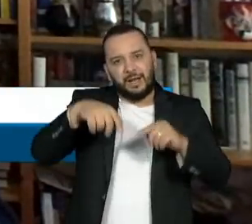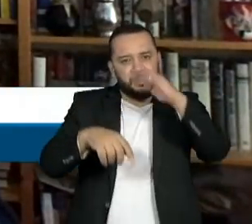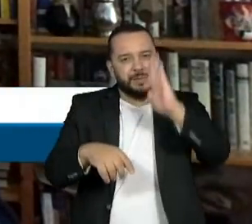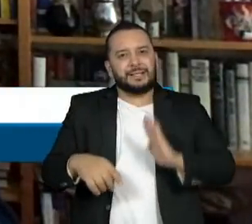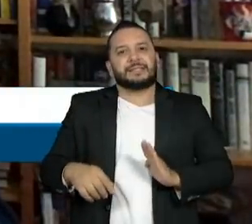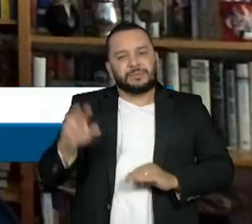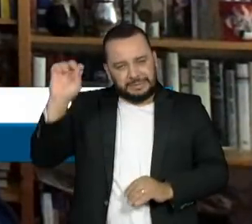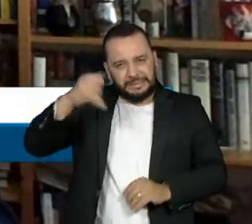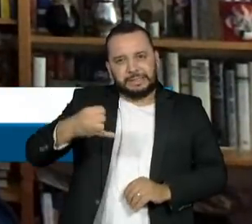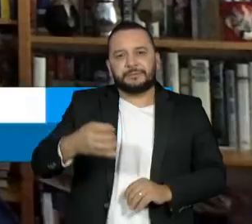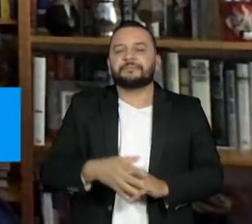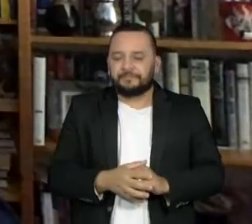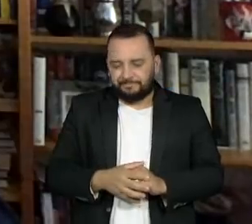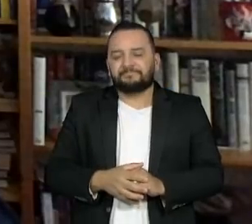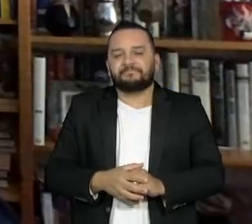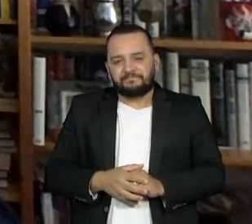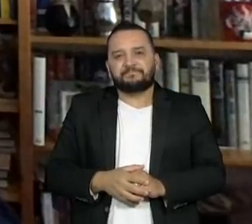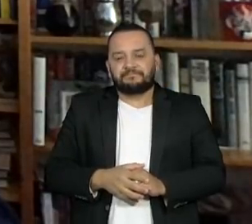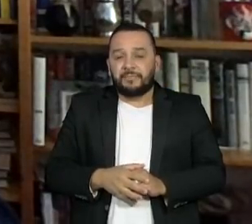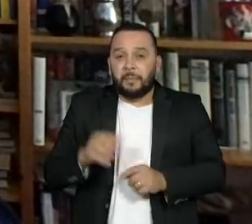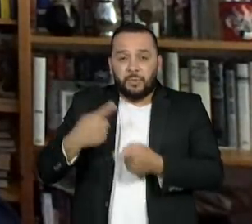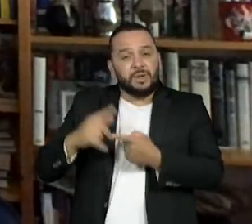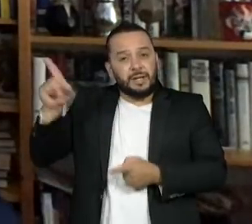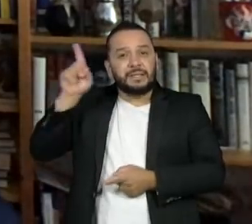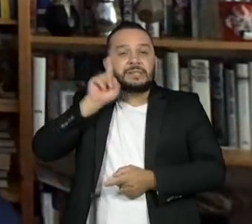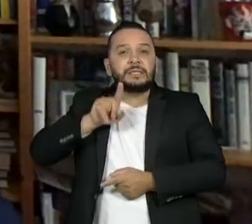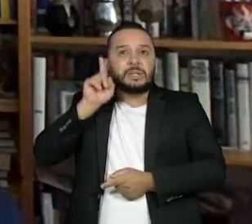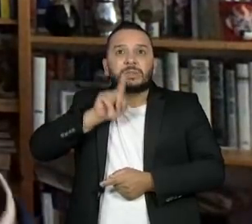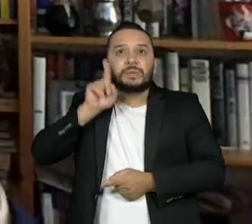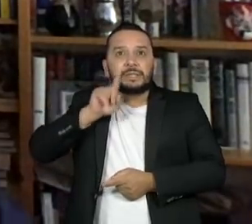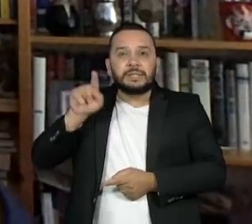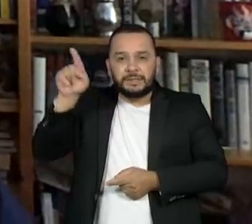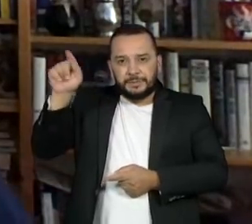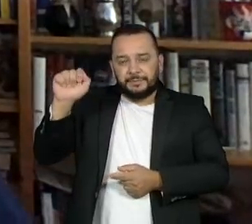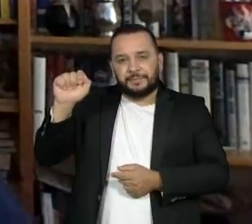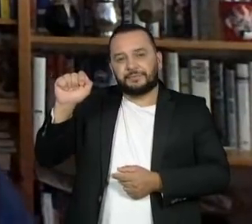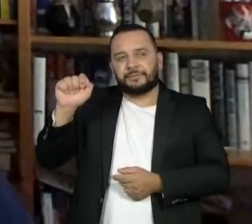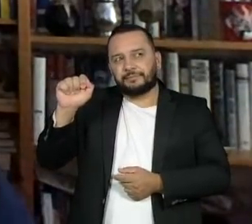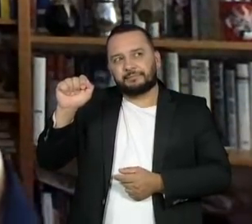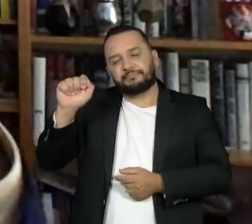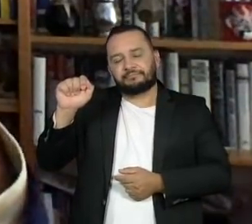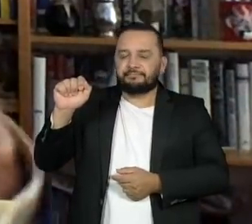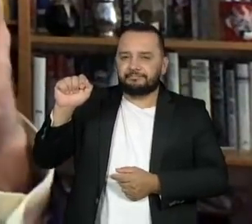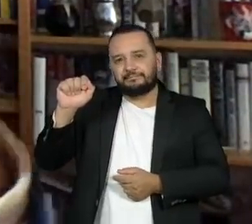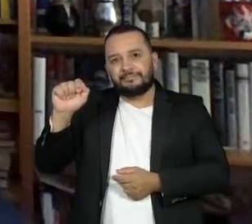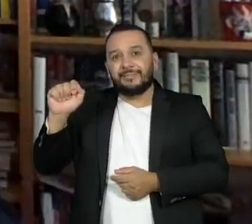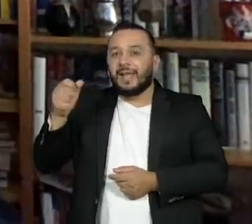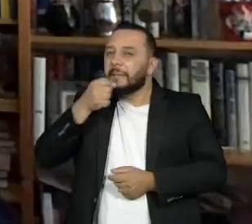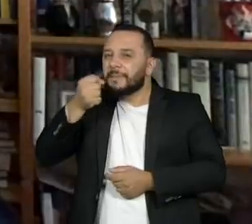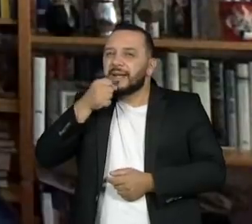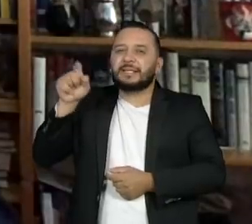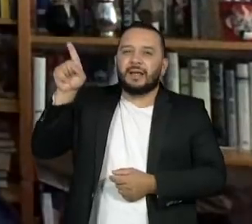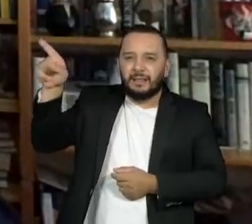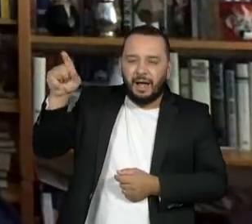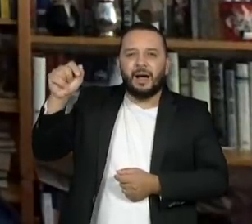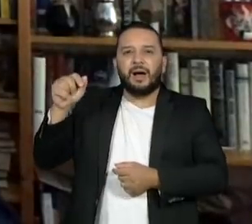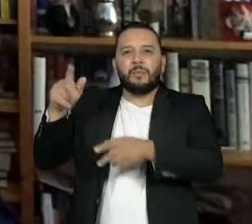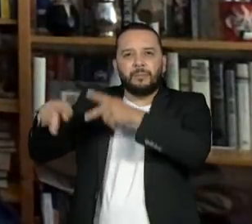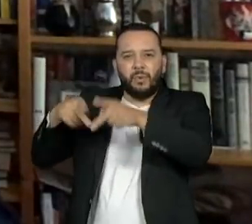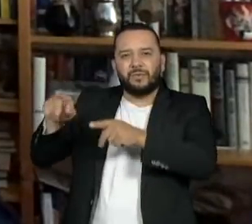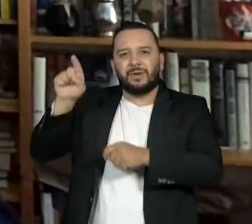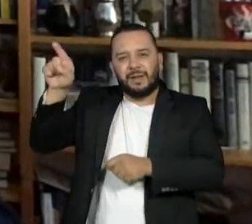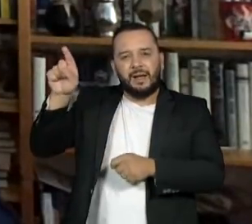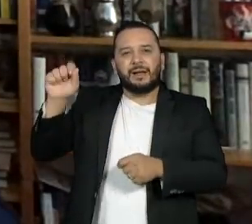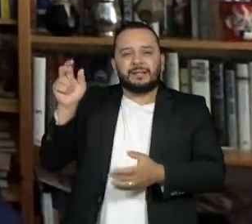no Brasil. Os americanos, de uma maneira geral, a imprensa americana sempre se